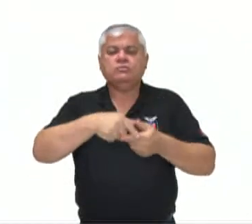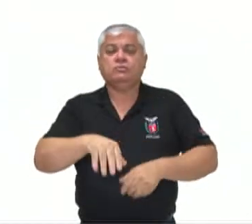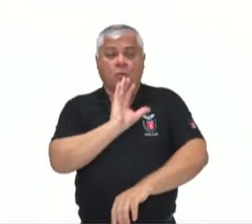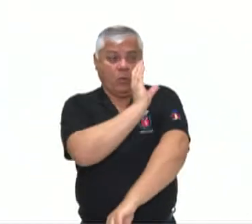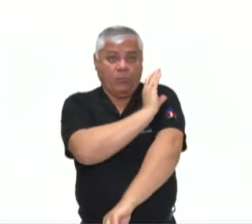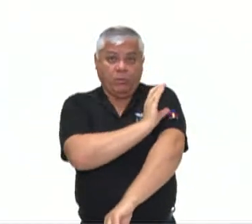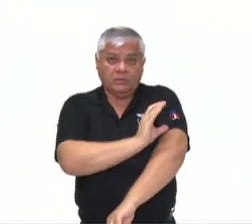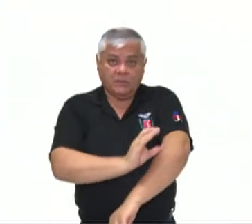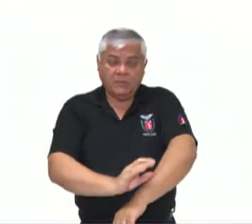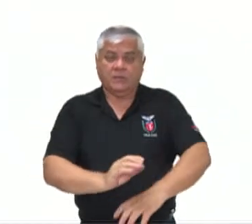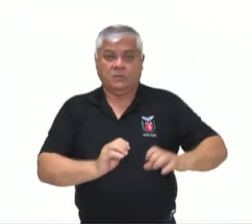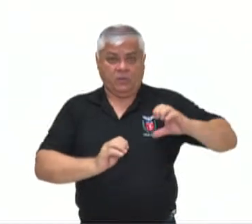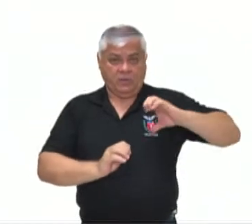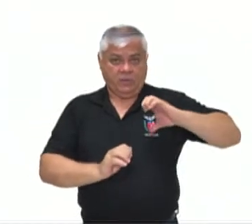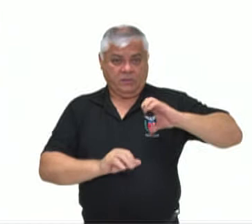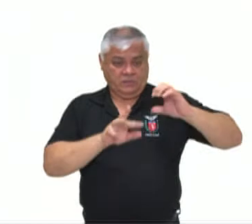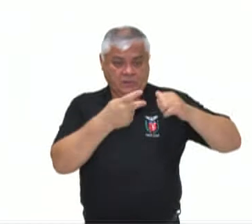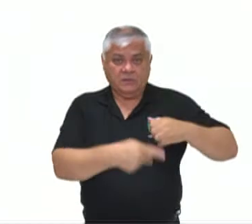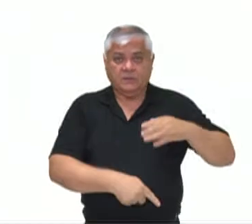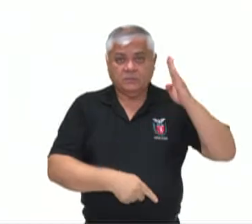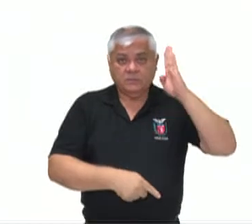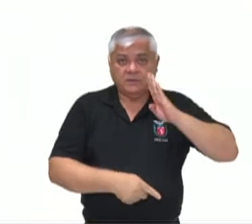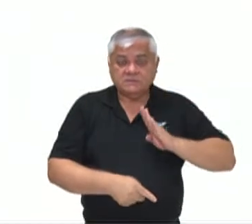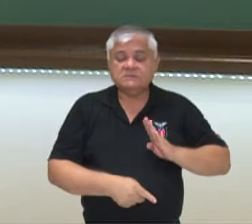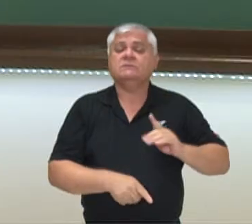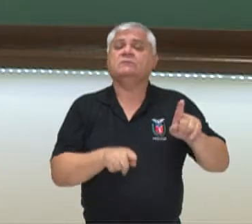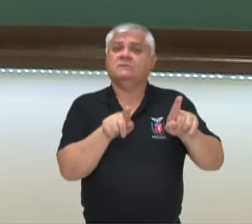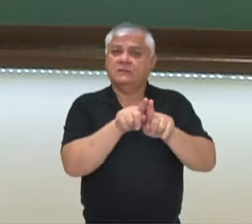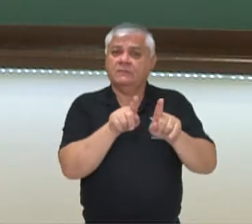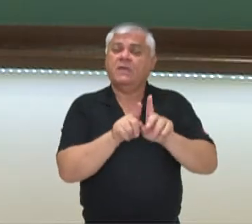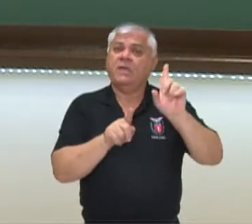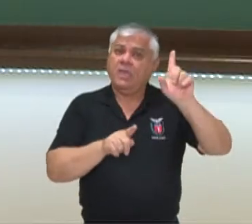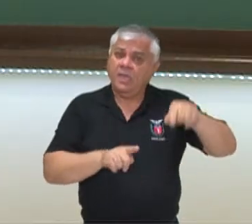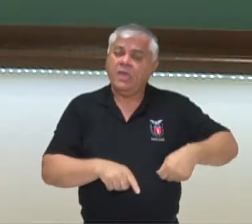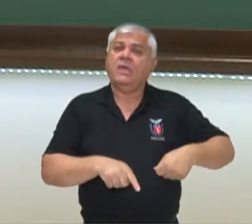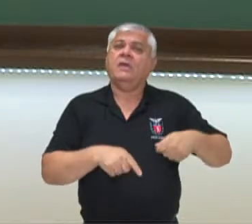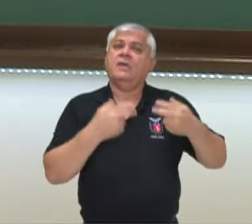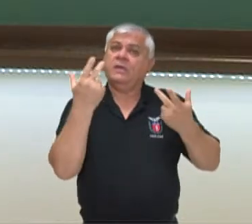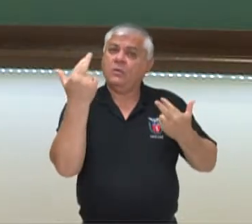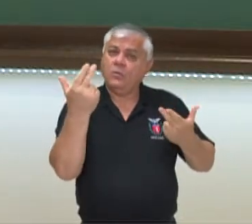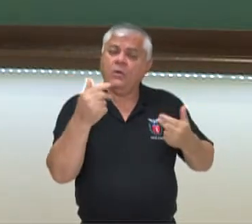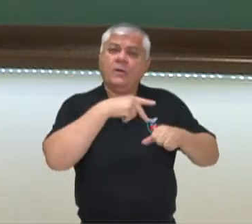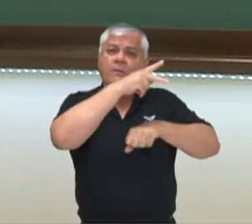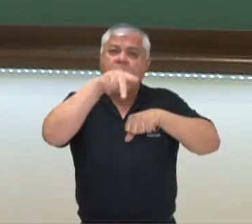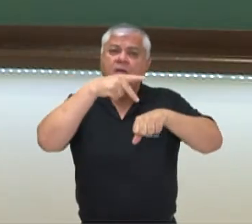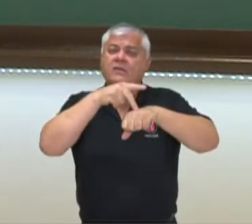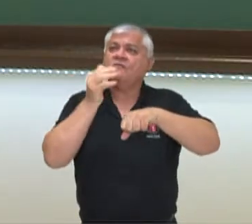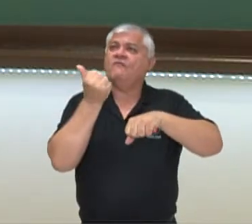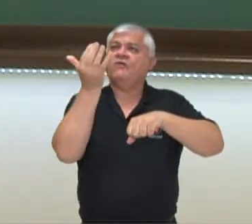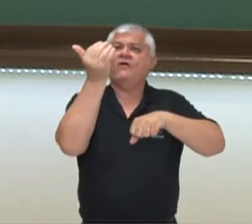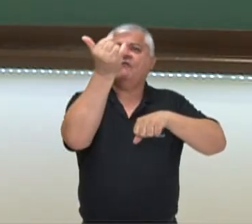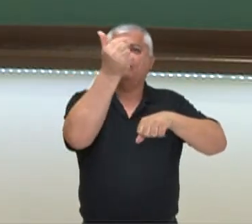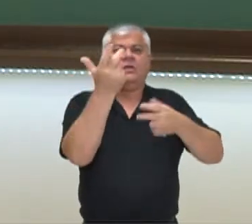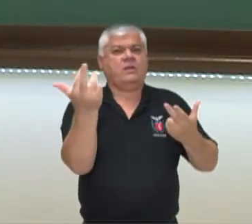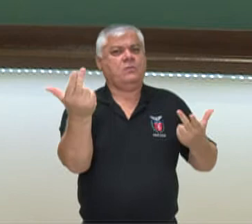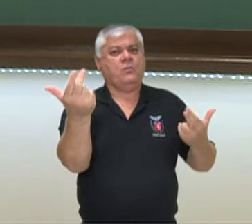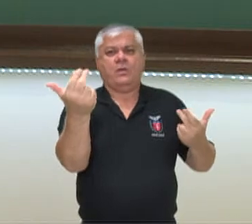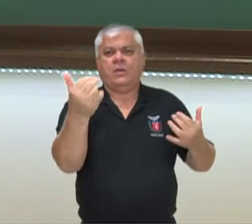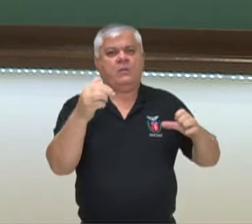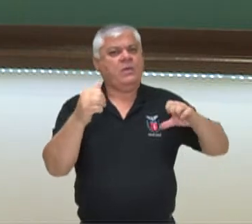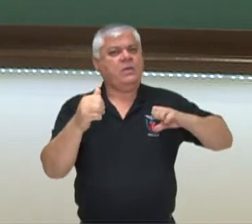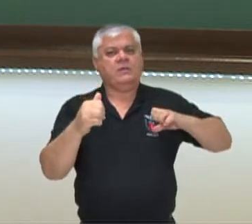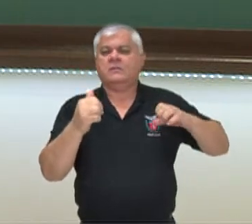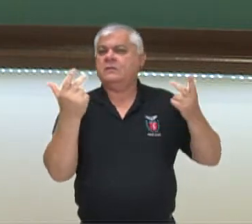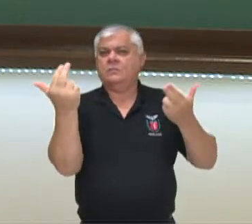comportamento ético, por exemplo, aqui no Brasil, ele também deve ser um comportamento ético em outras partes do